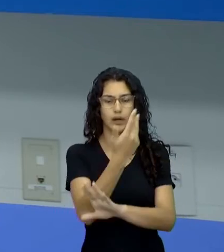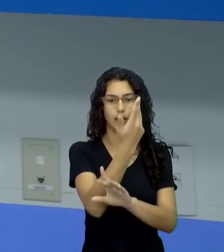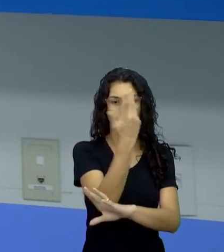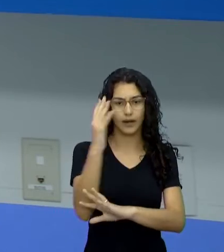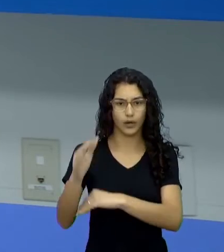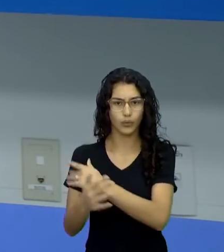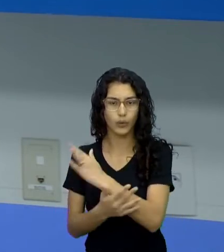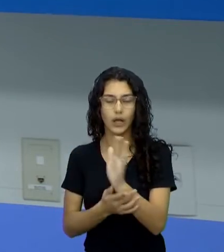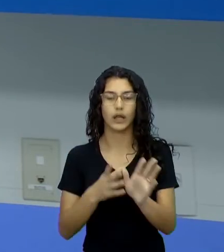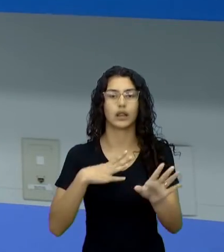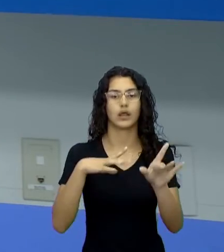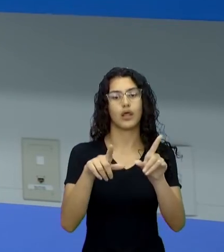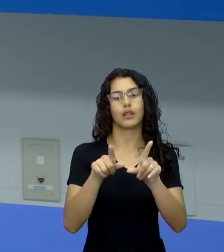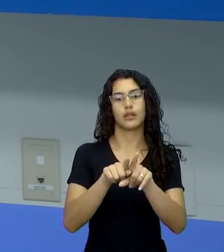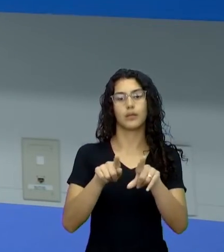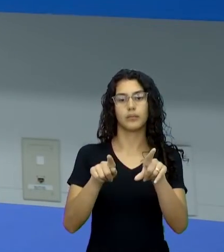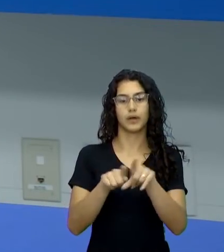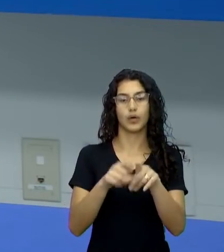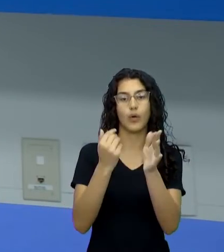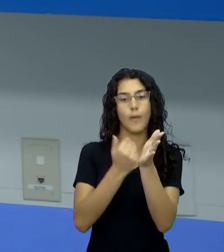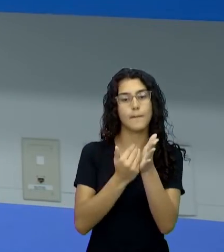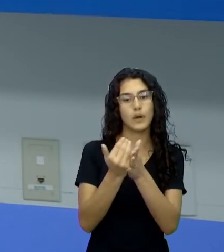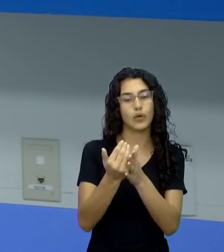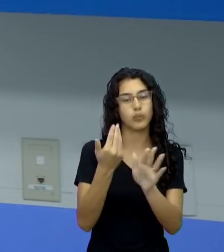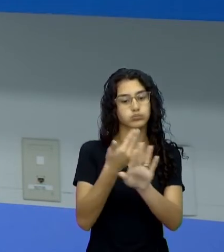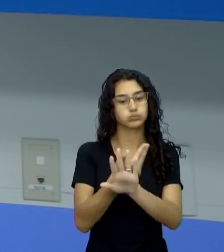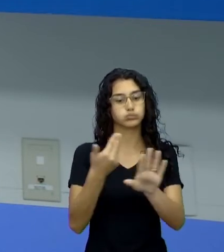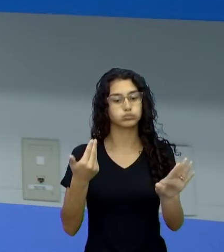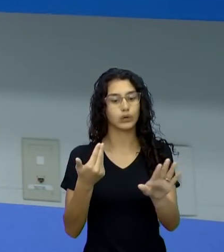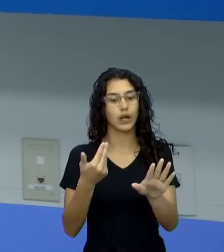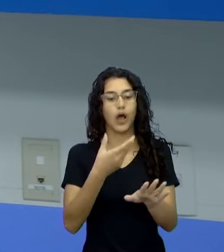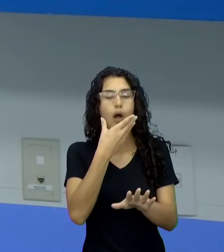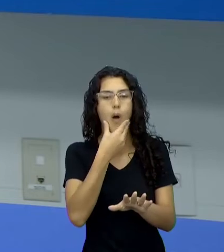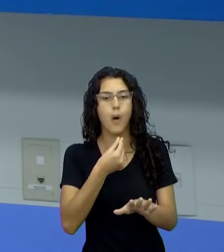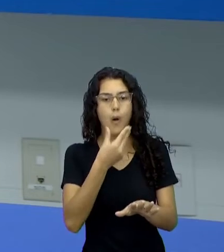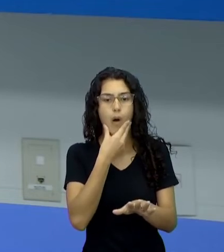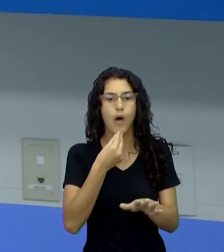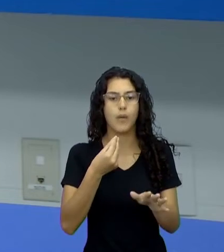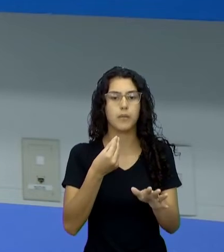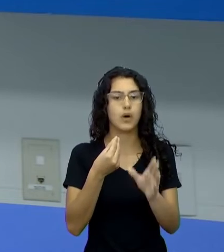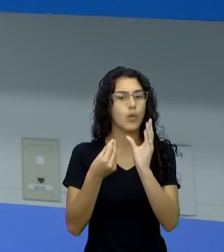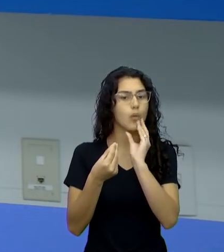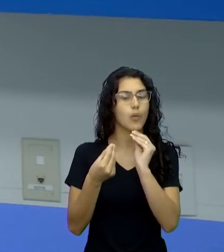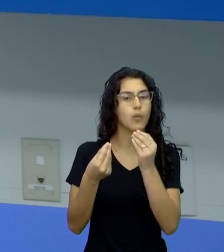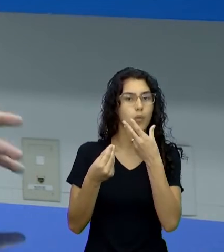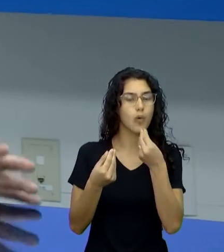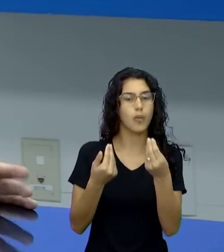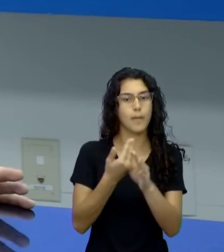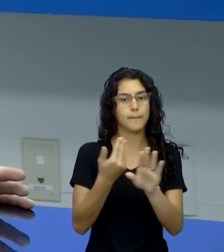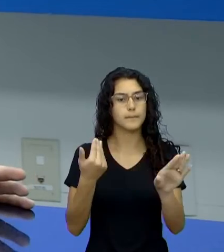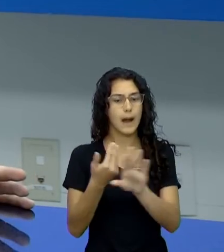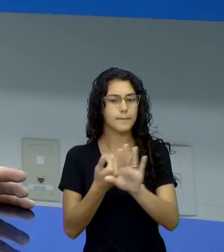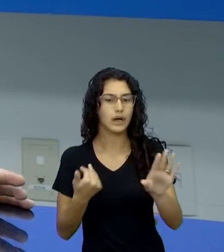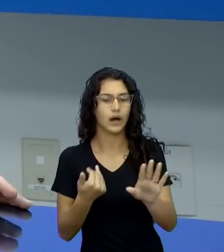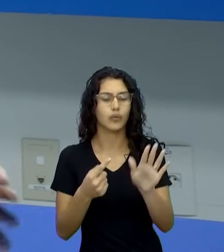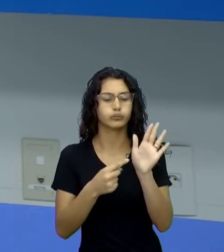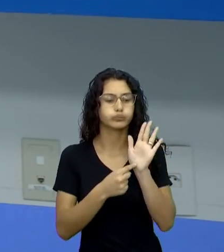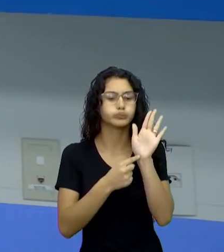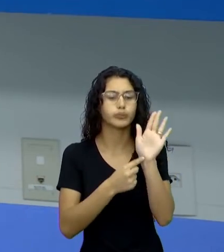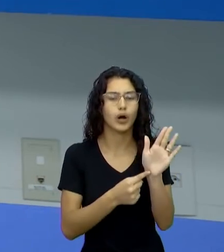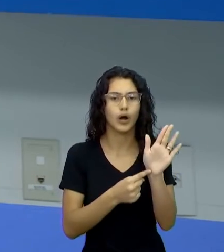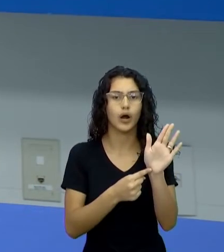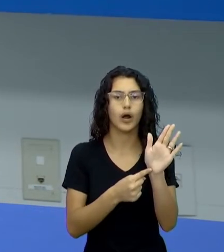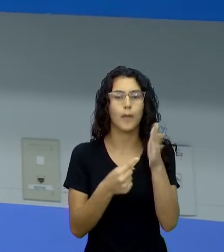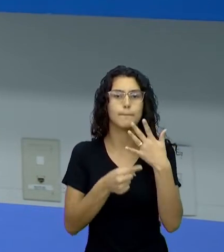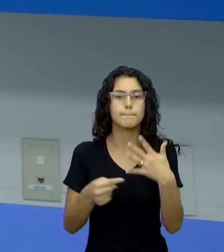do meio né também começou a separar homens de outros homens dando alguns poucos o